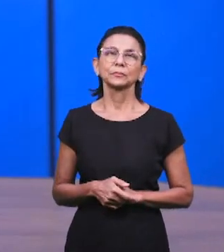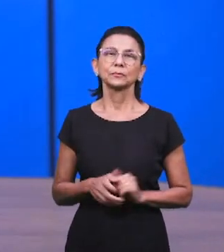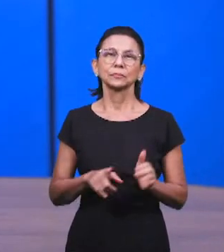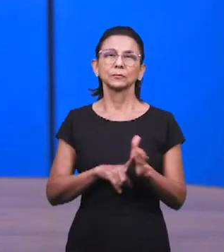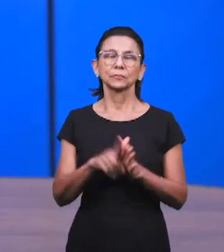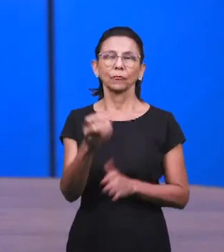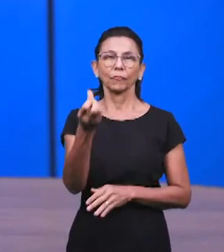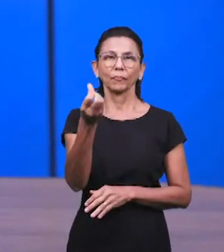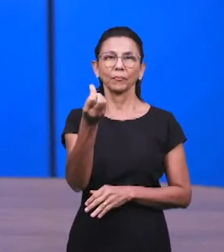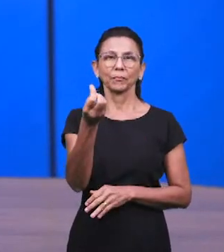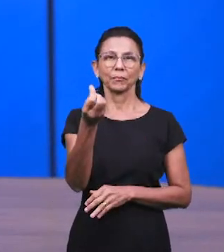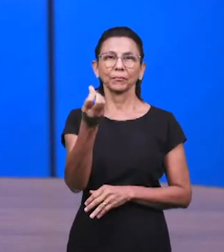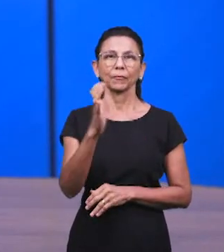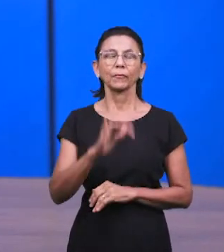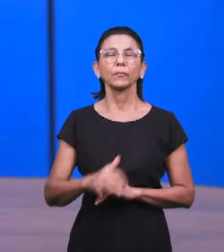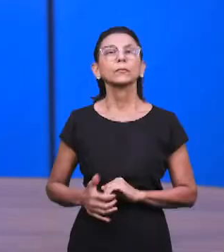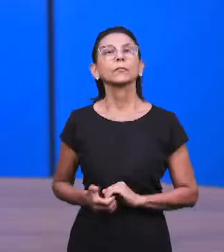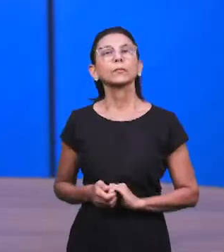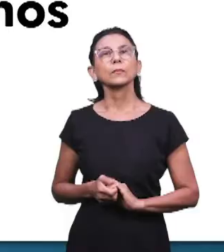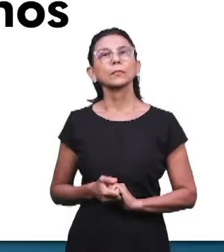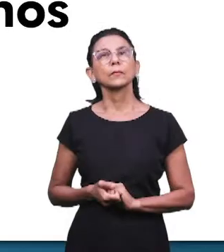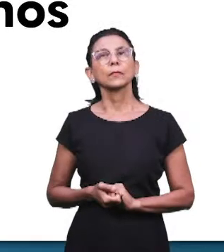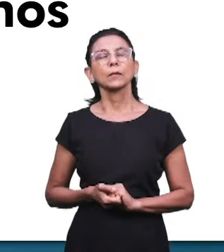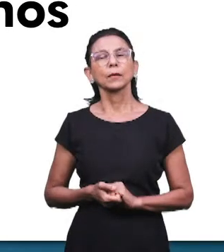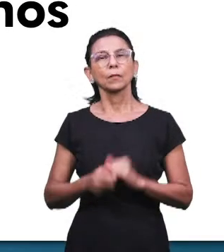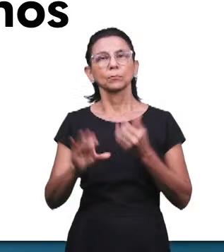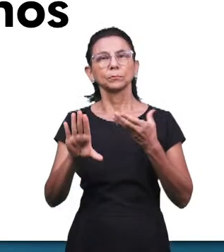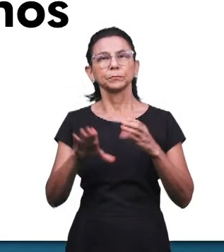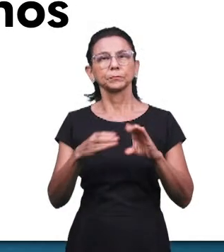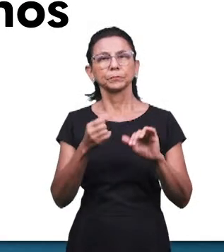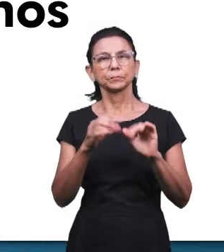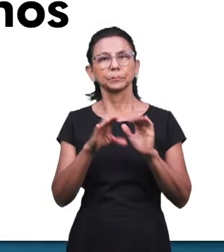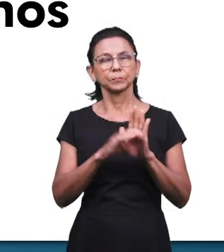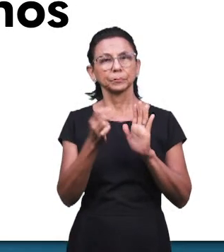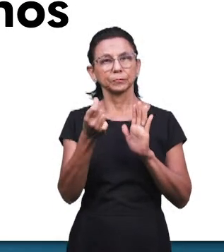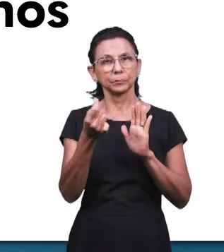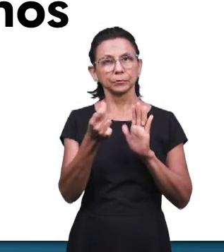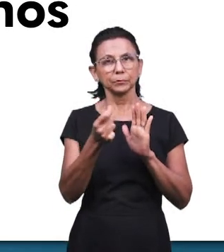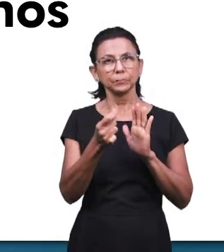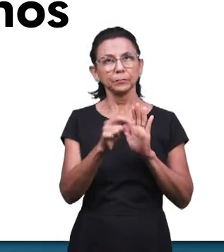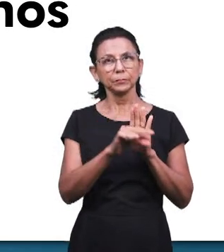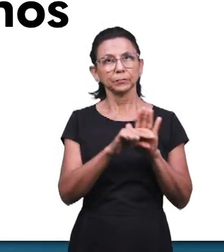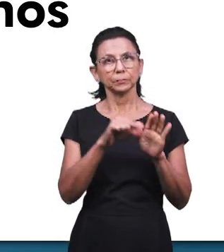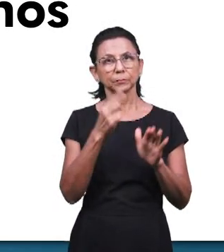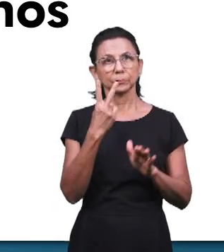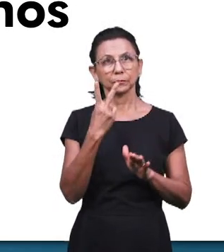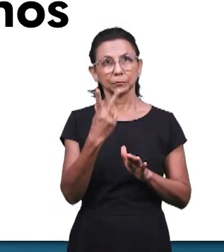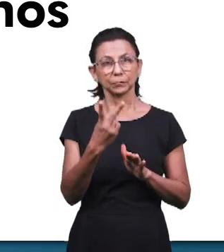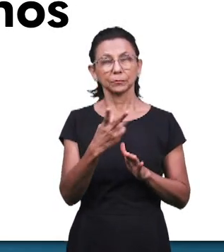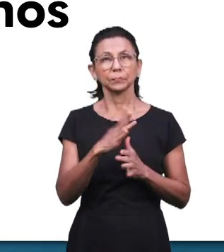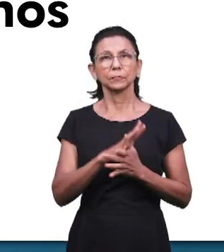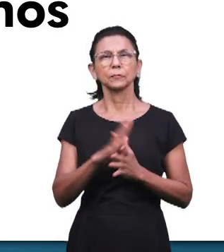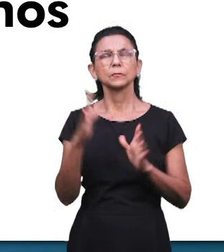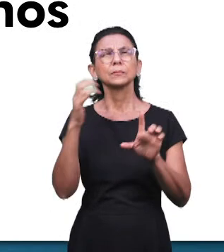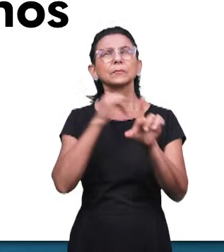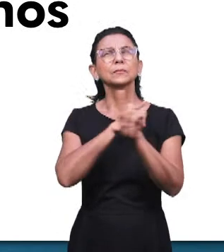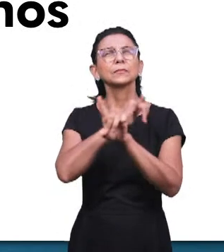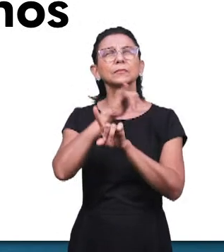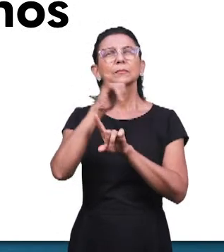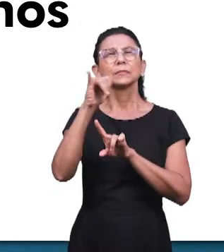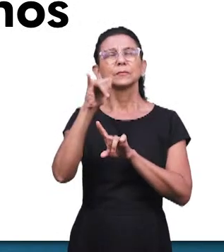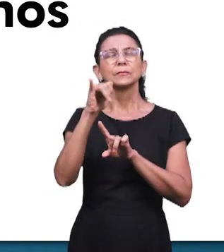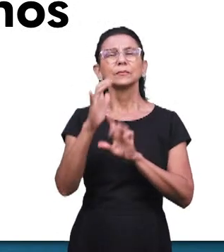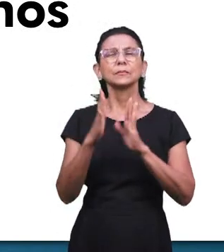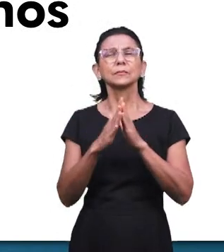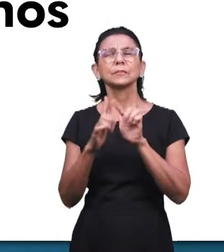nossa sexta pergunta. E a sexta pergunta diz assim, lendo Cantares, capítulo 6, agora verso 2, o que